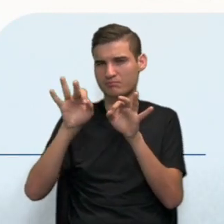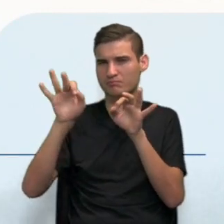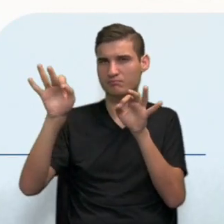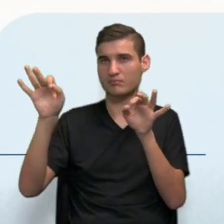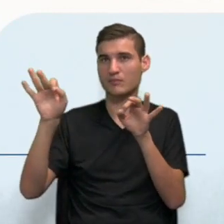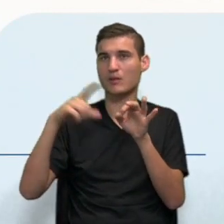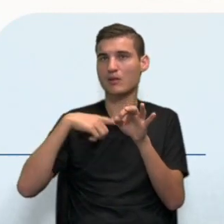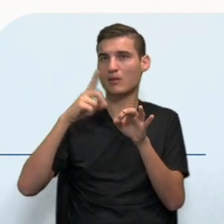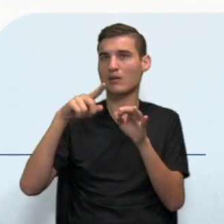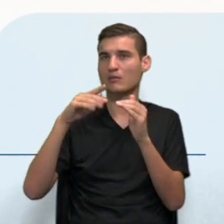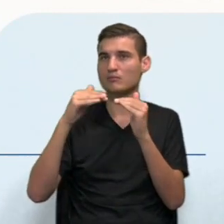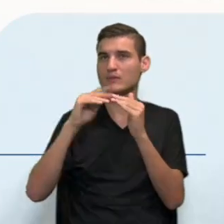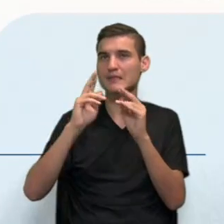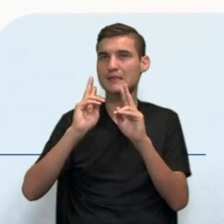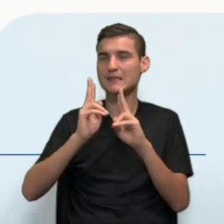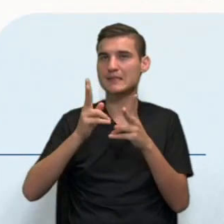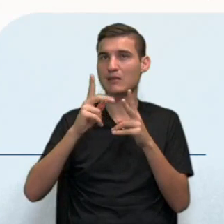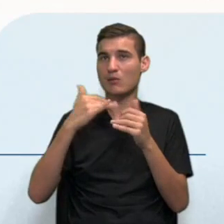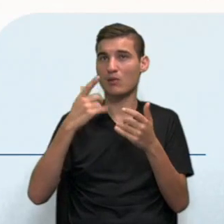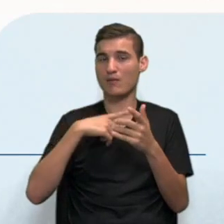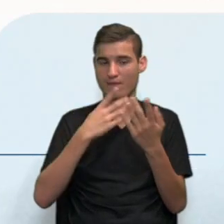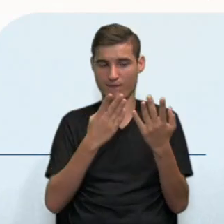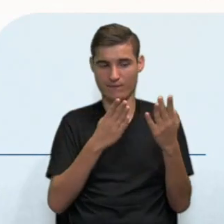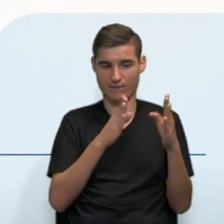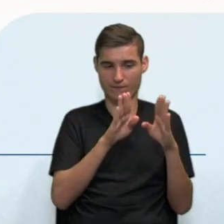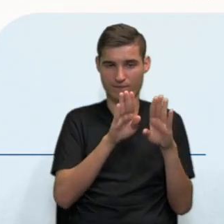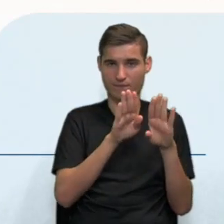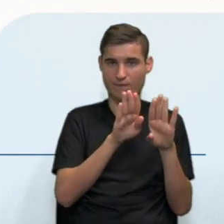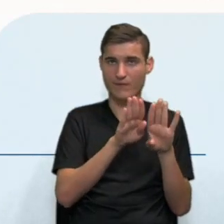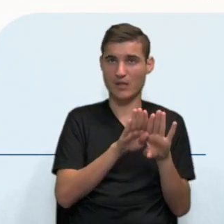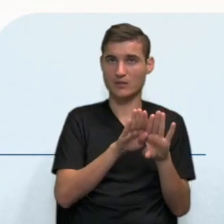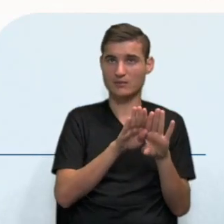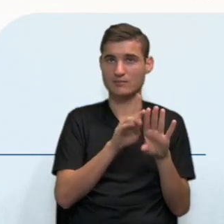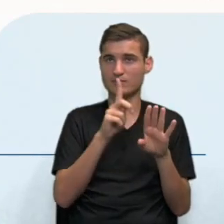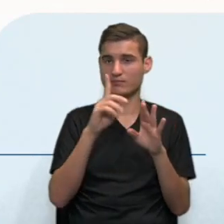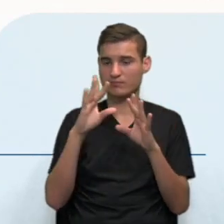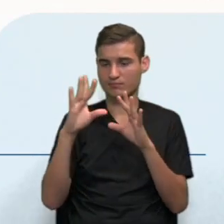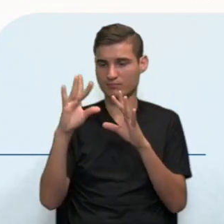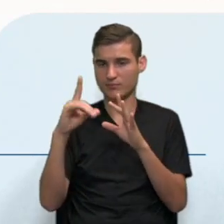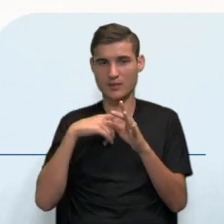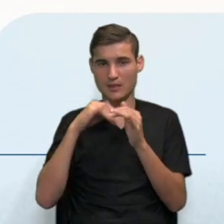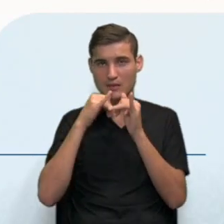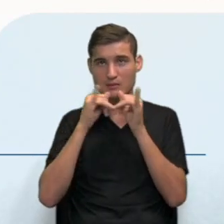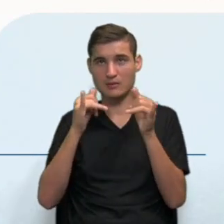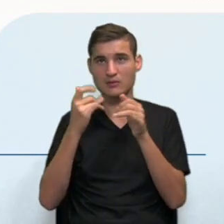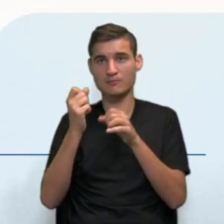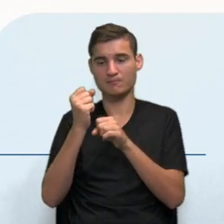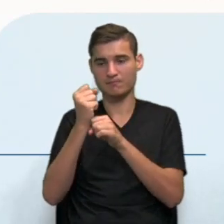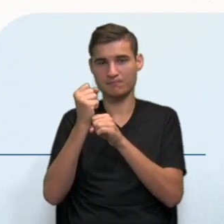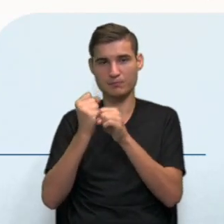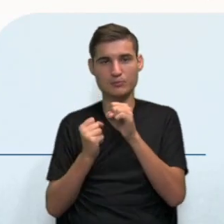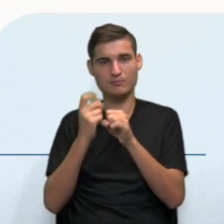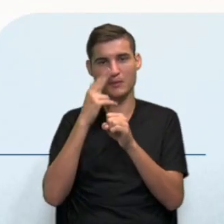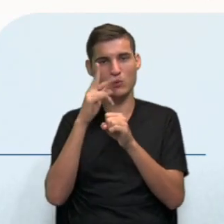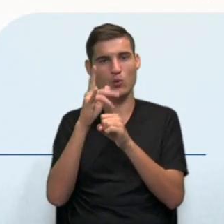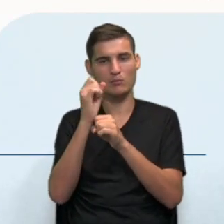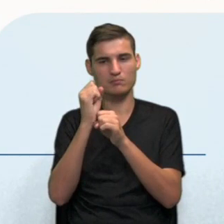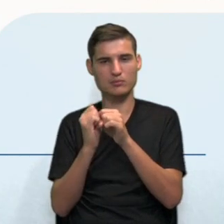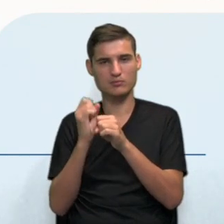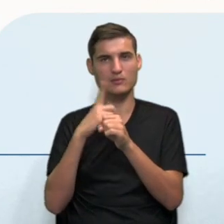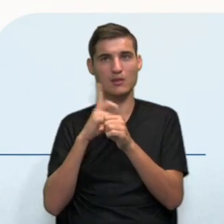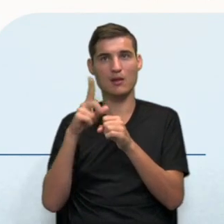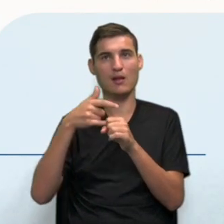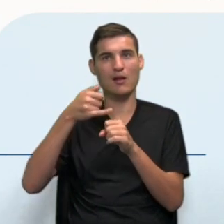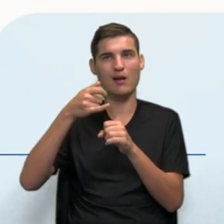uma caneta que toda vez que o circuito era fechado, um eletroímã era energizado e puxava essa caneta. E tinha,